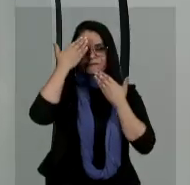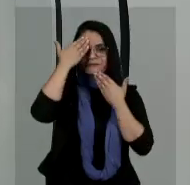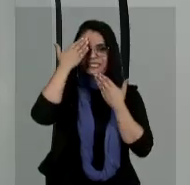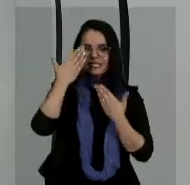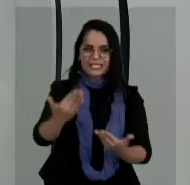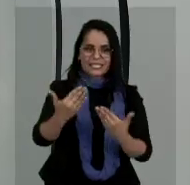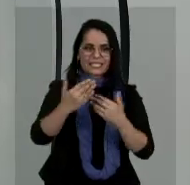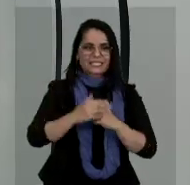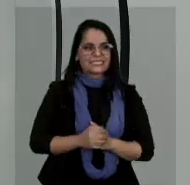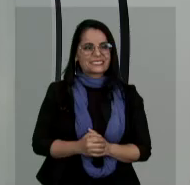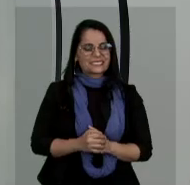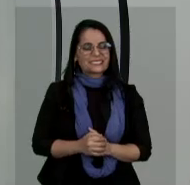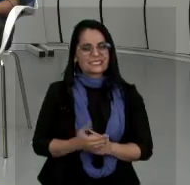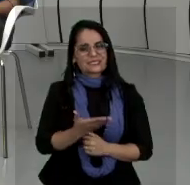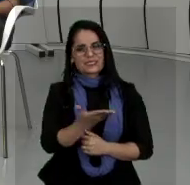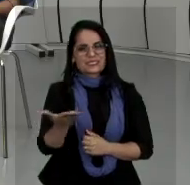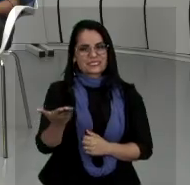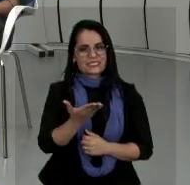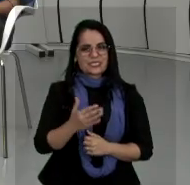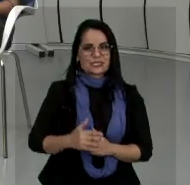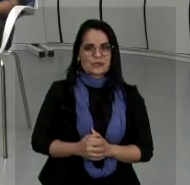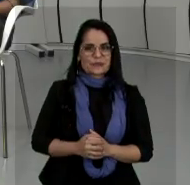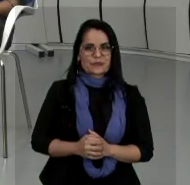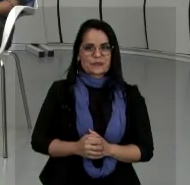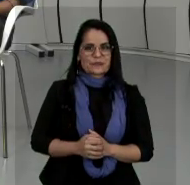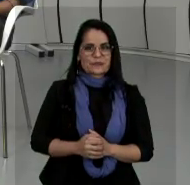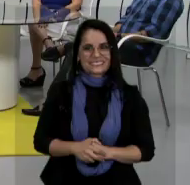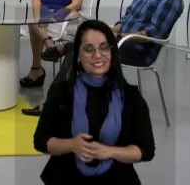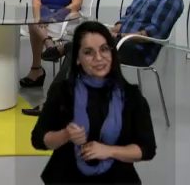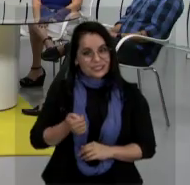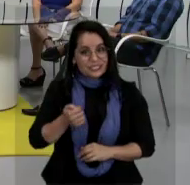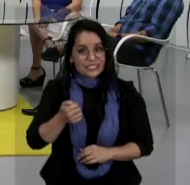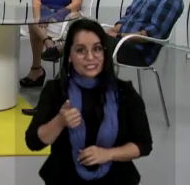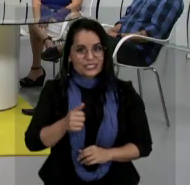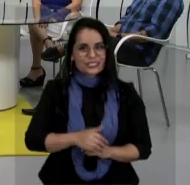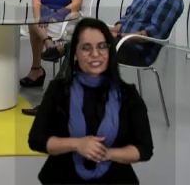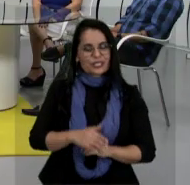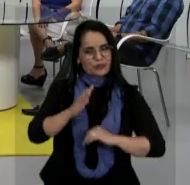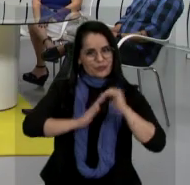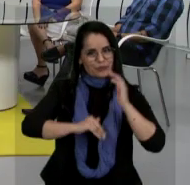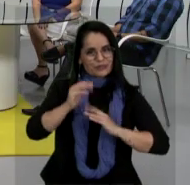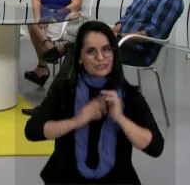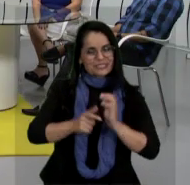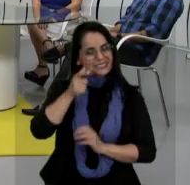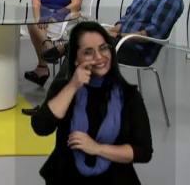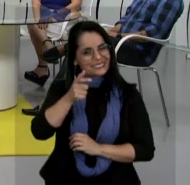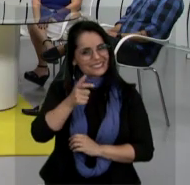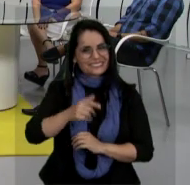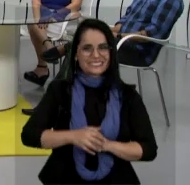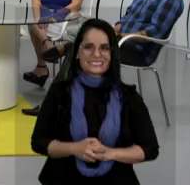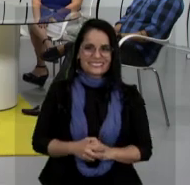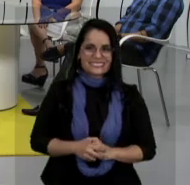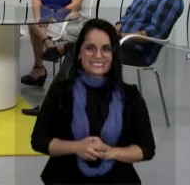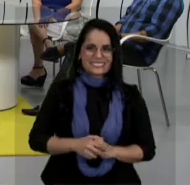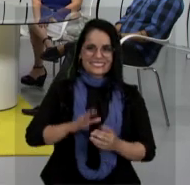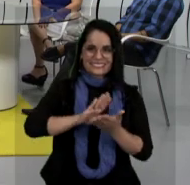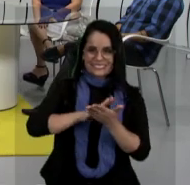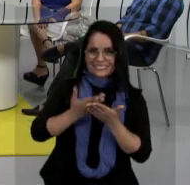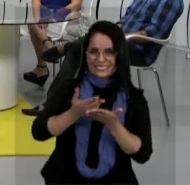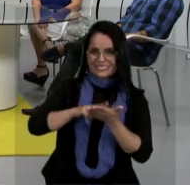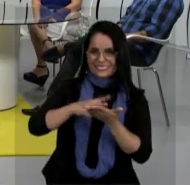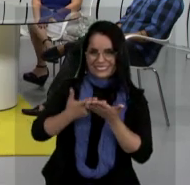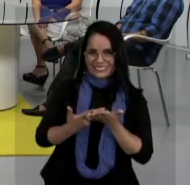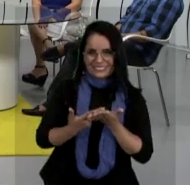Agradeço imensamente vocês. Fica a dica, tá aí uma profissão interessante. Tradutor